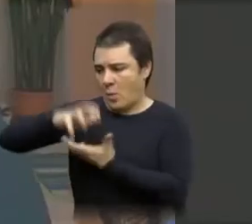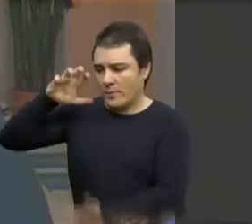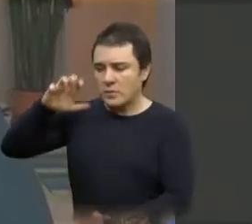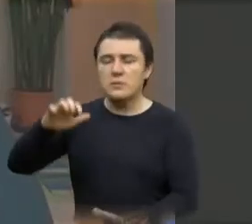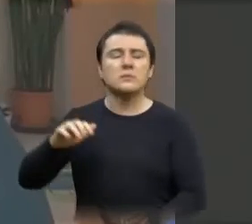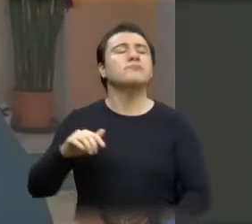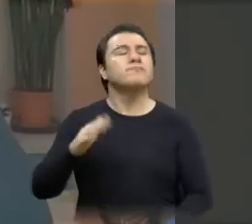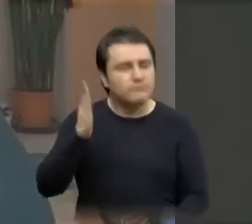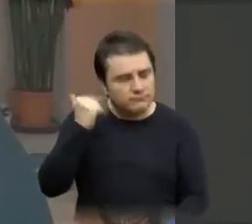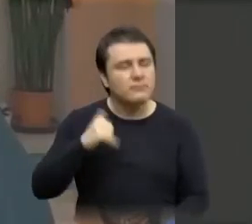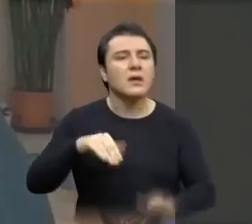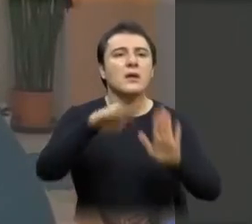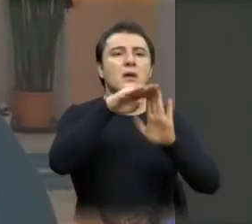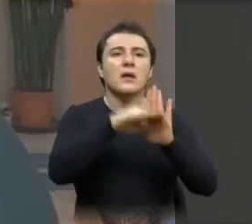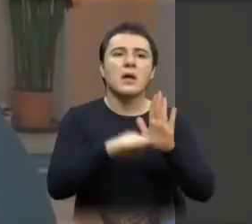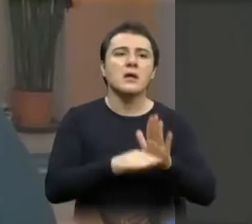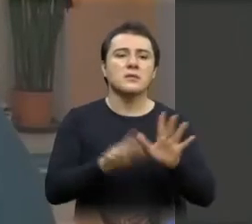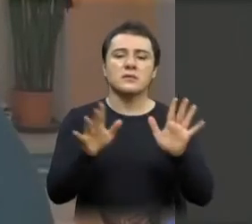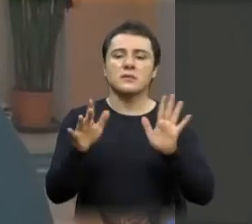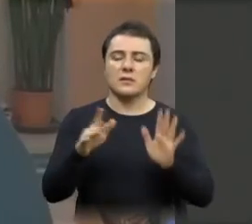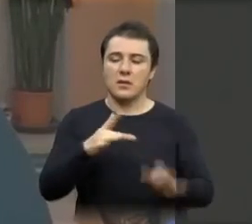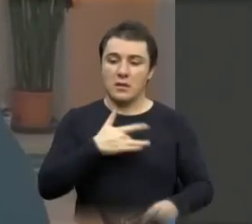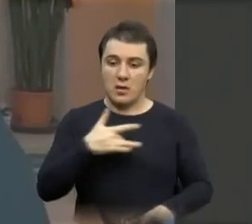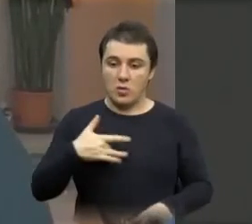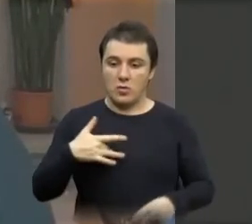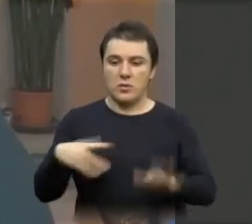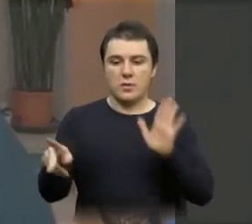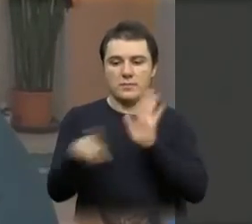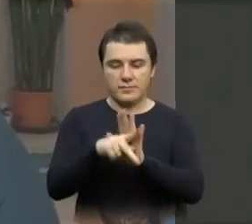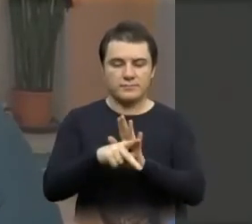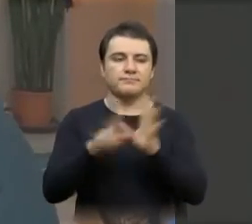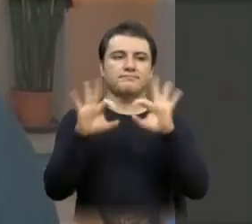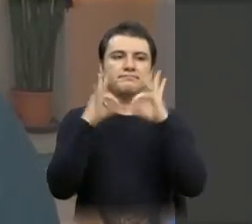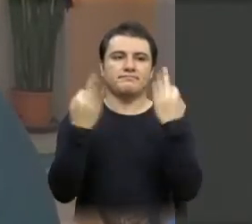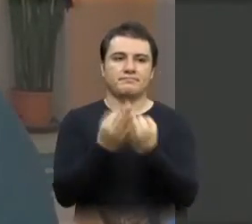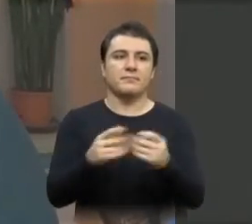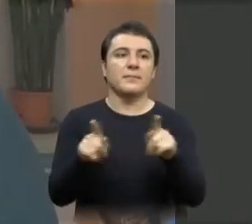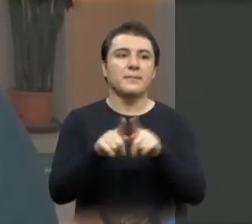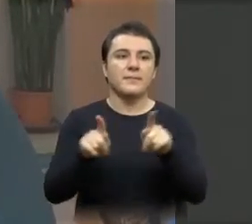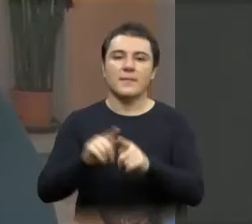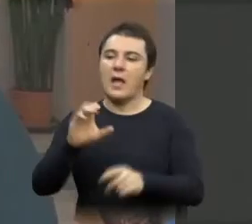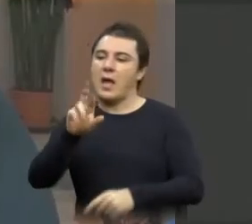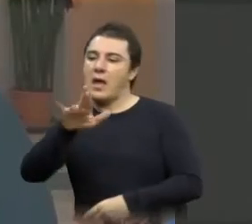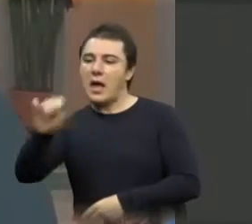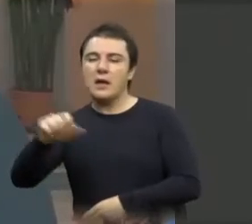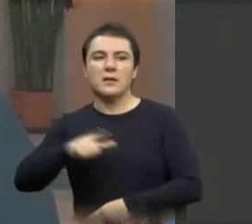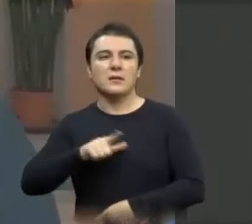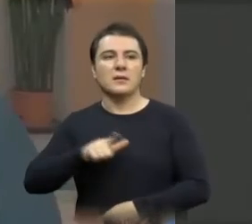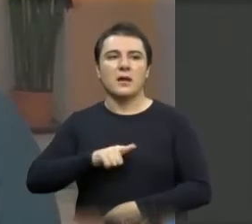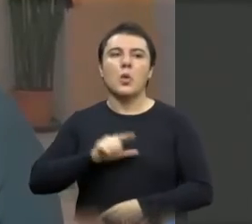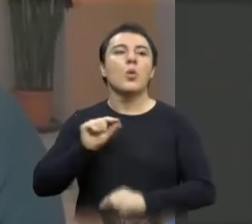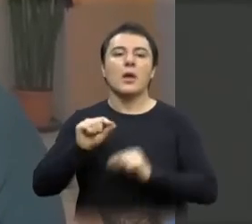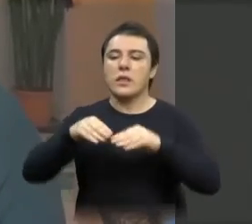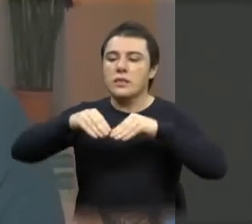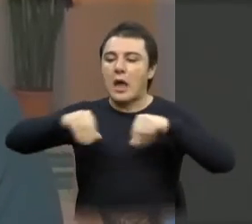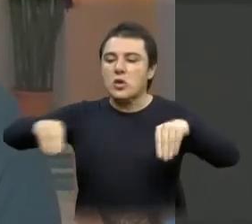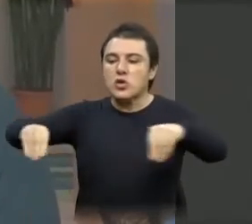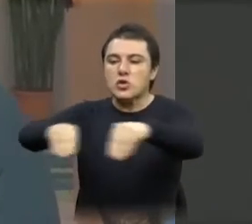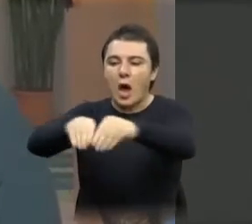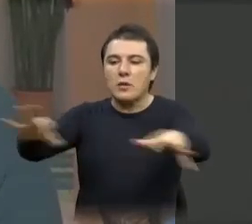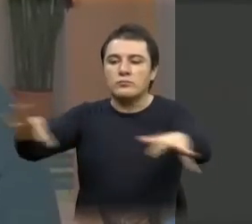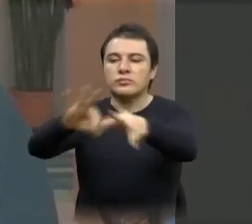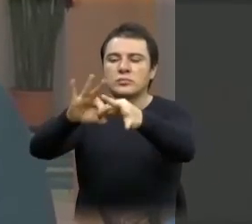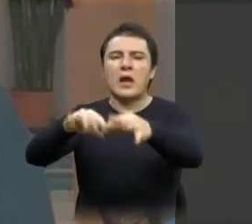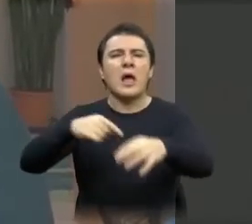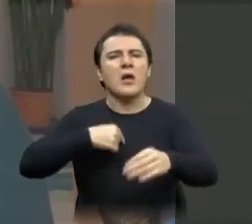Nós temos aqui um programa de saúde da família estruturado, um CRAS com territórios em rede. Nós não estamos para brincar com o povo araraquarense, não.